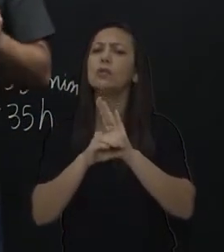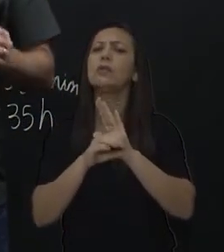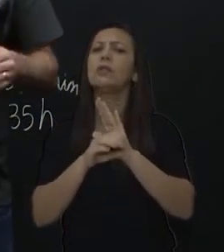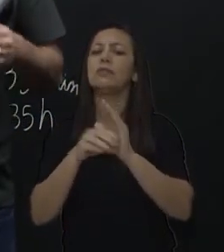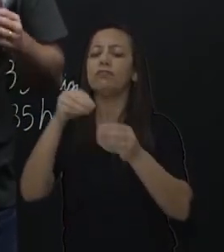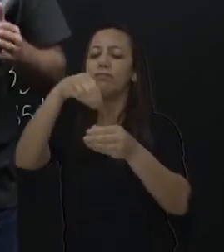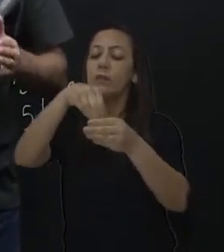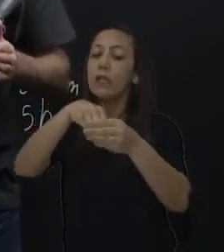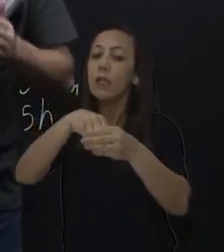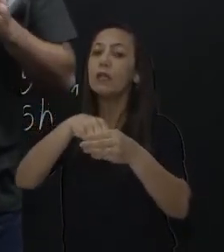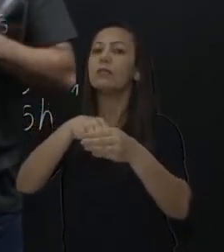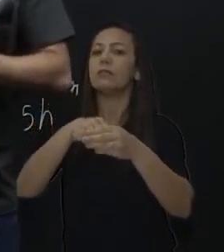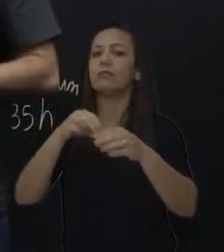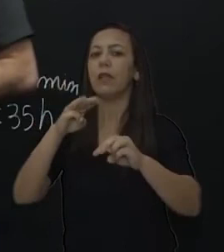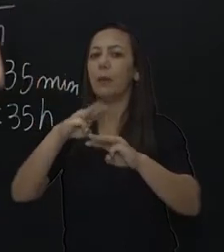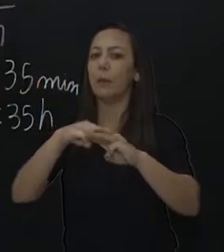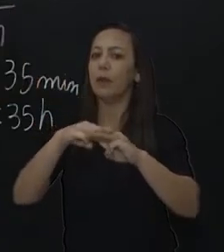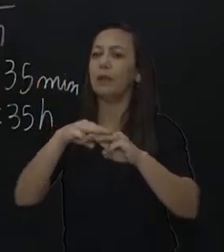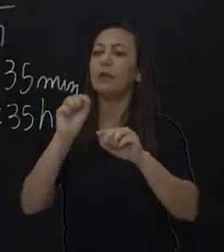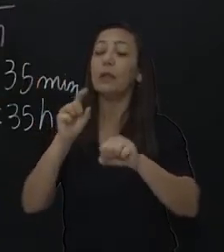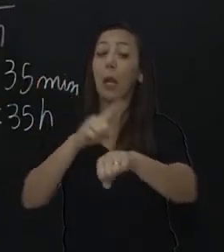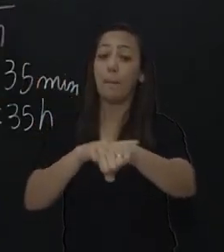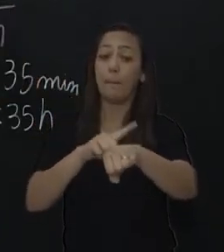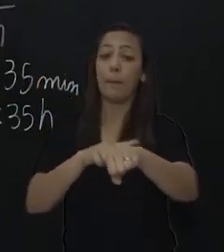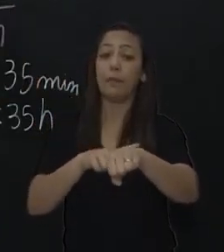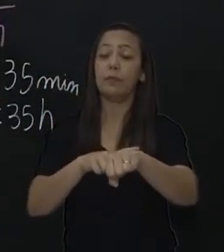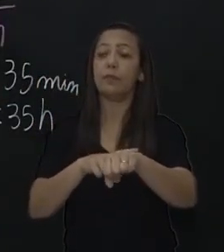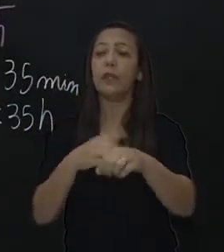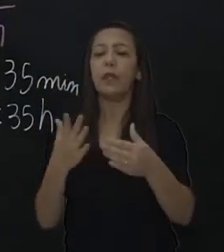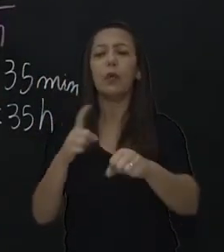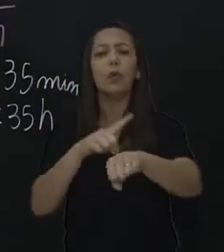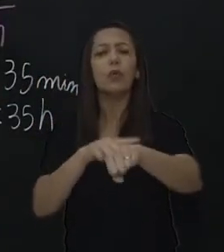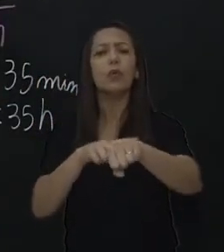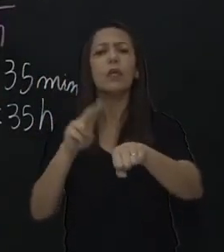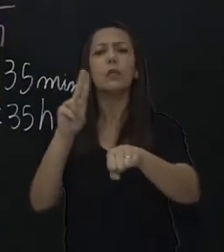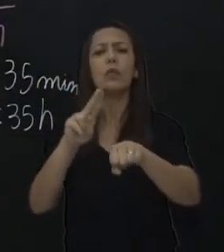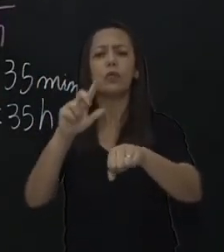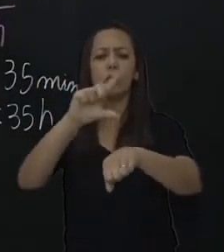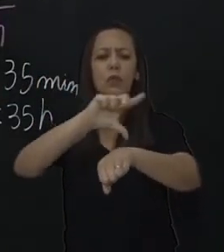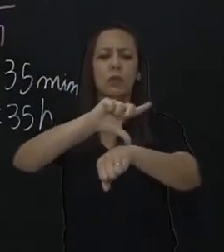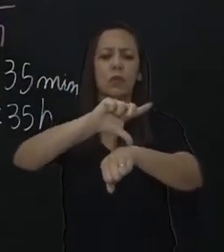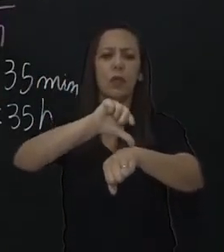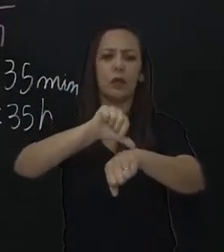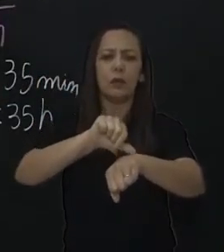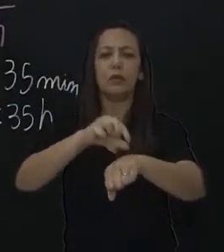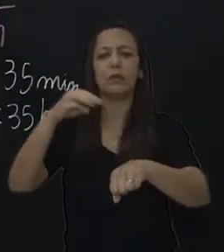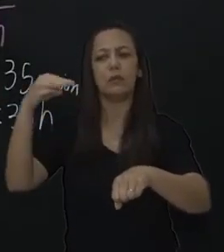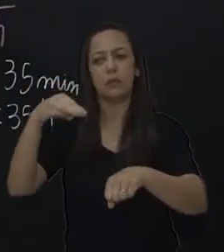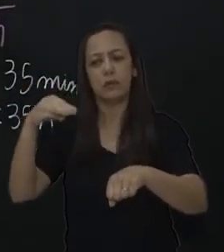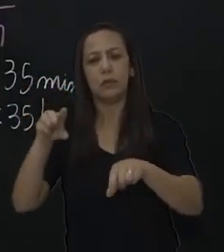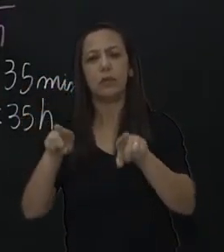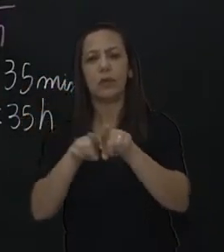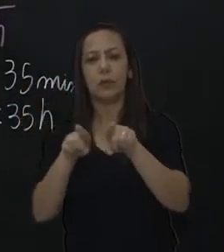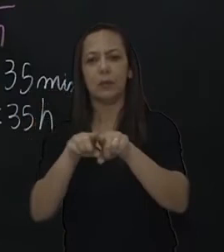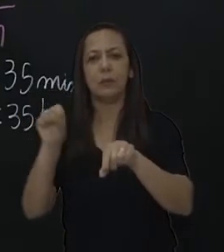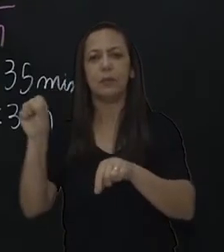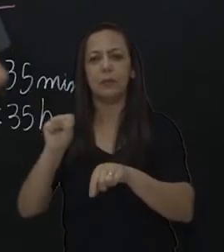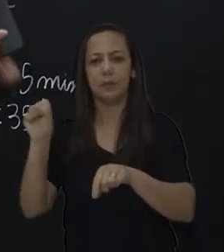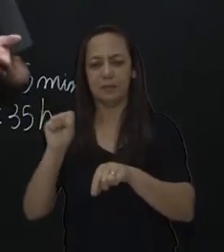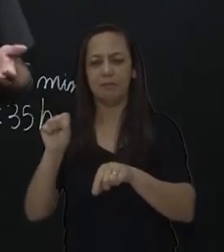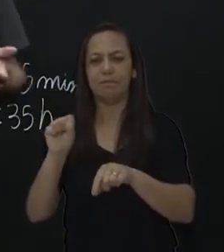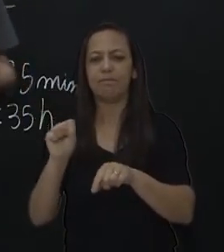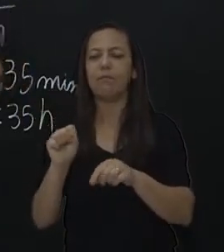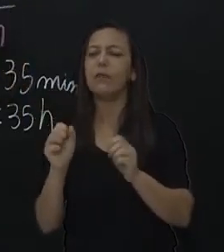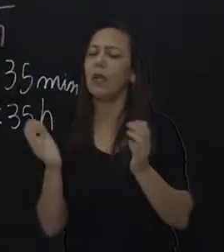às medidas de tempo, onde o tempo ele utiliza horas, minutos e segundos. E nós